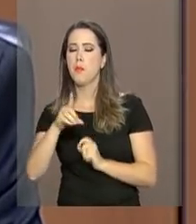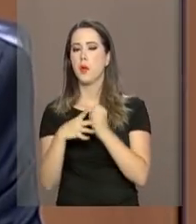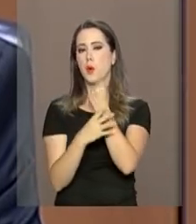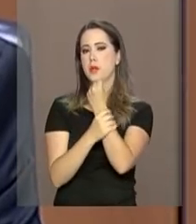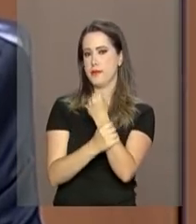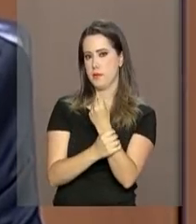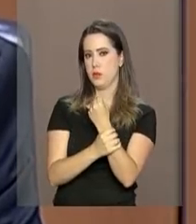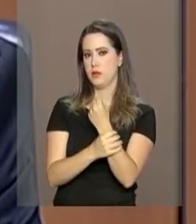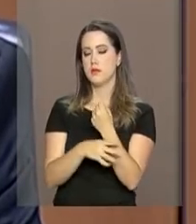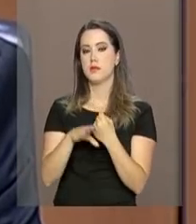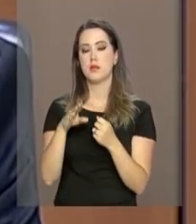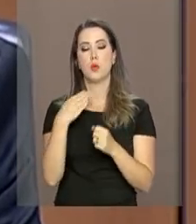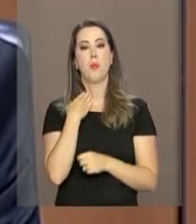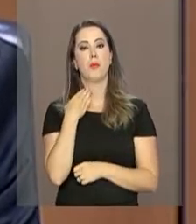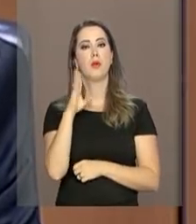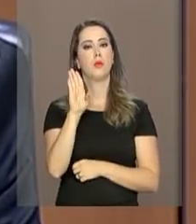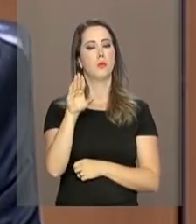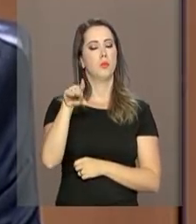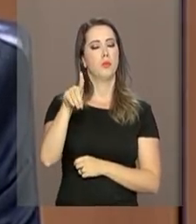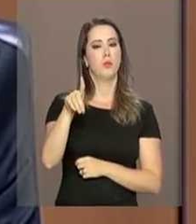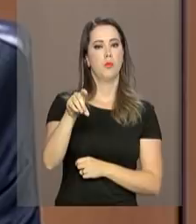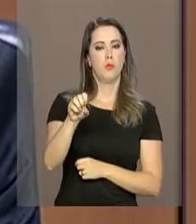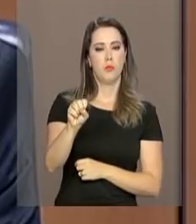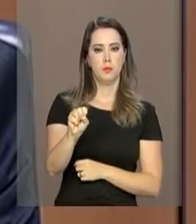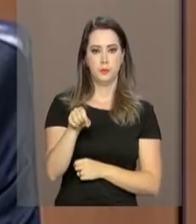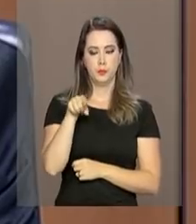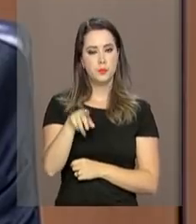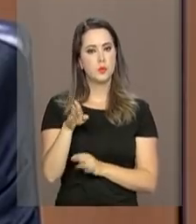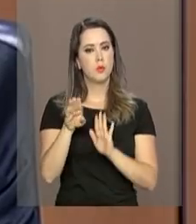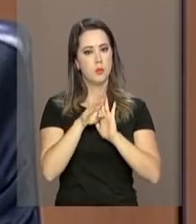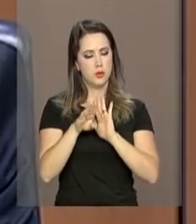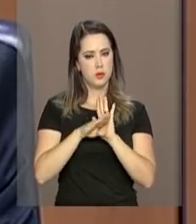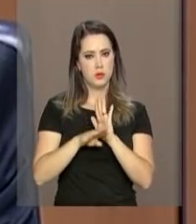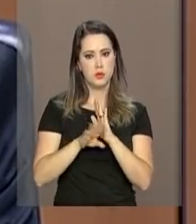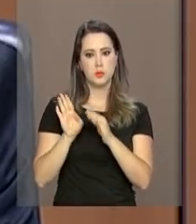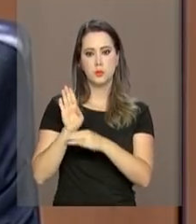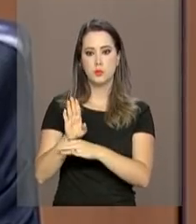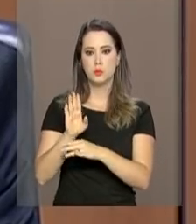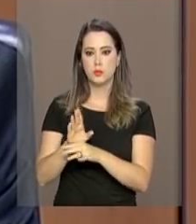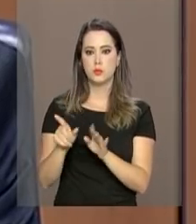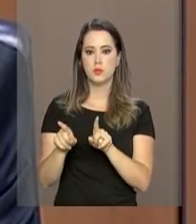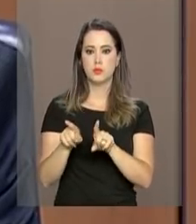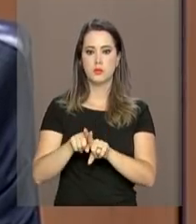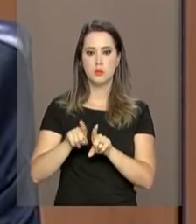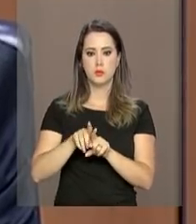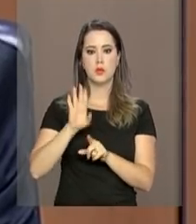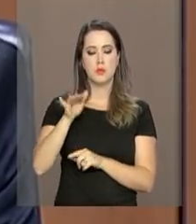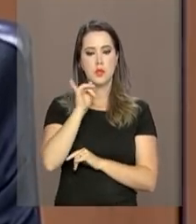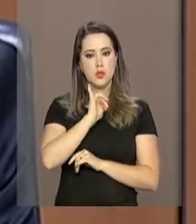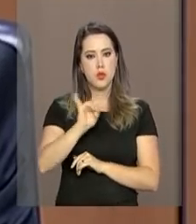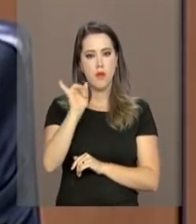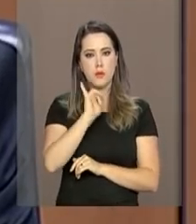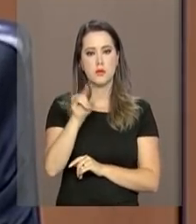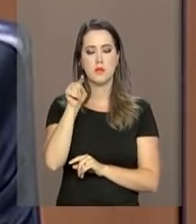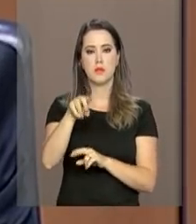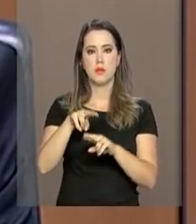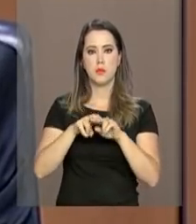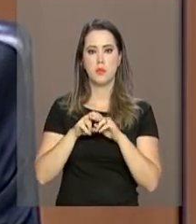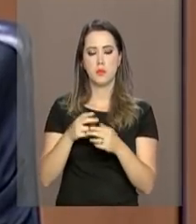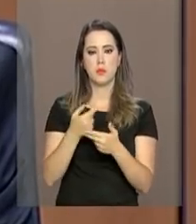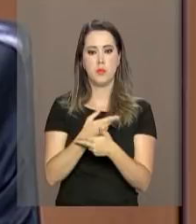aqui, esse programa será complementado, como também aqui já disse, pelo